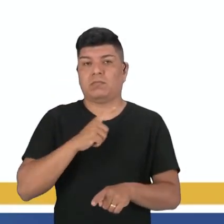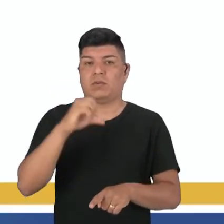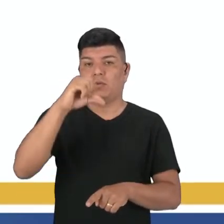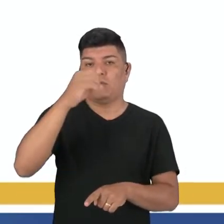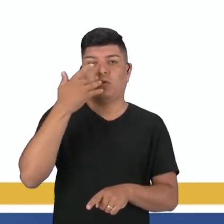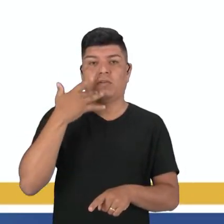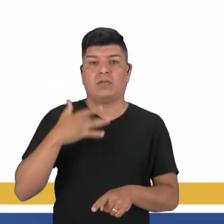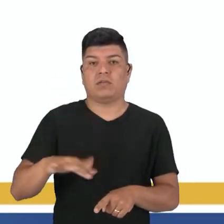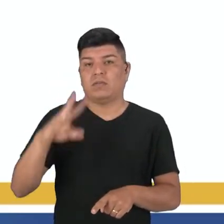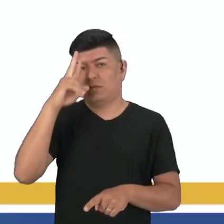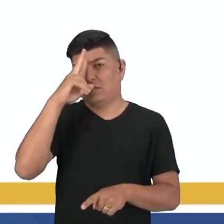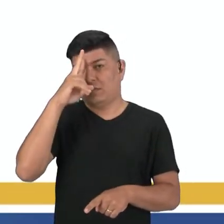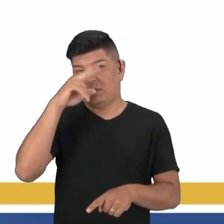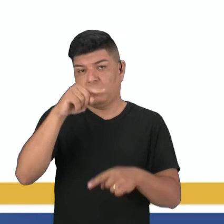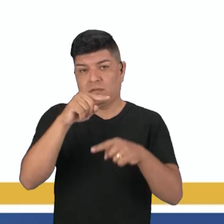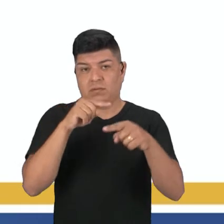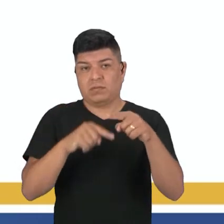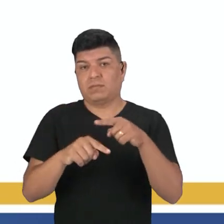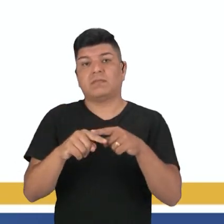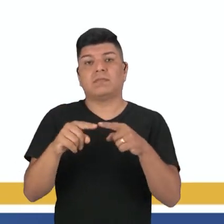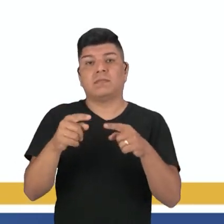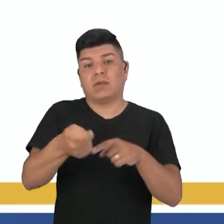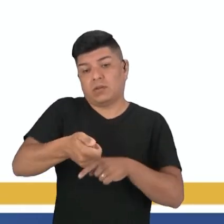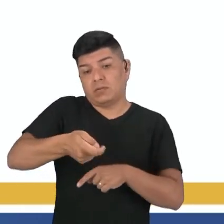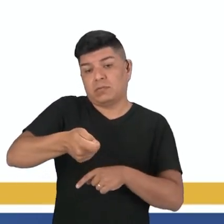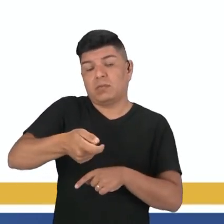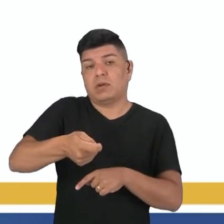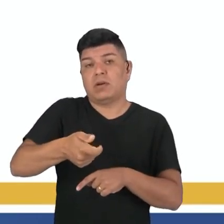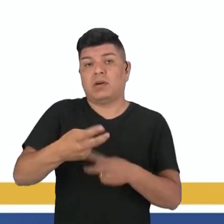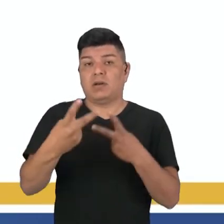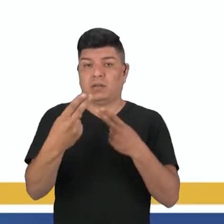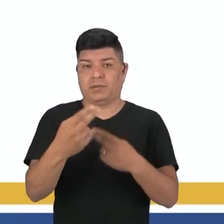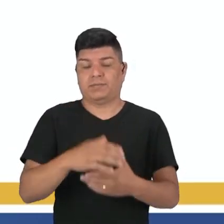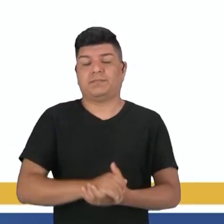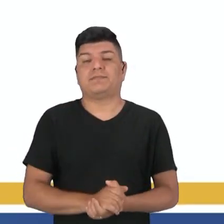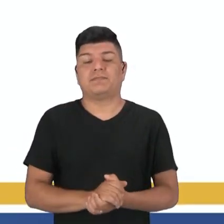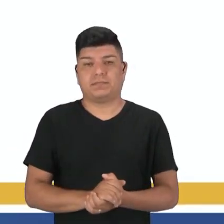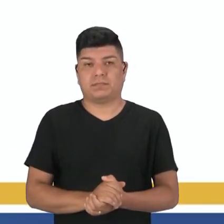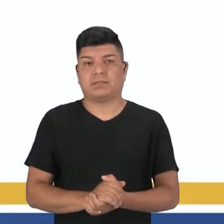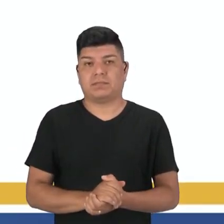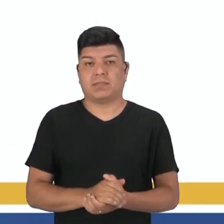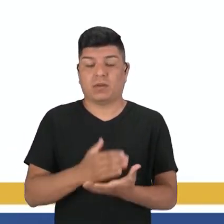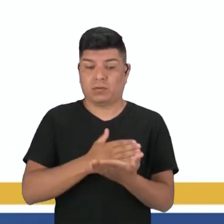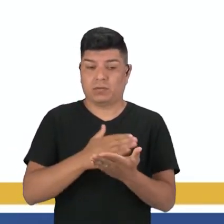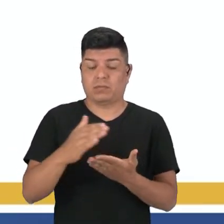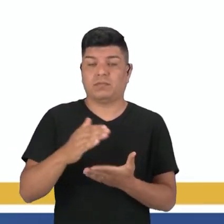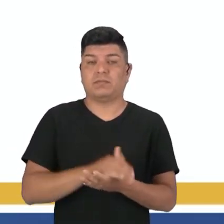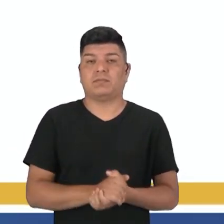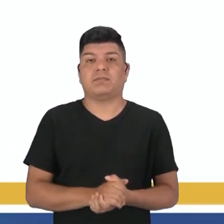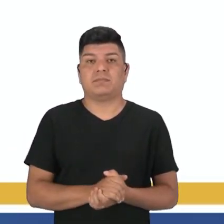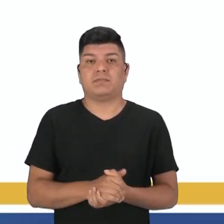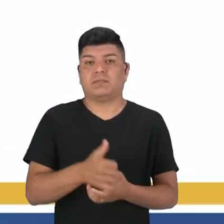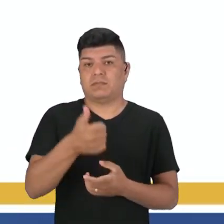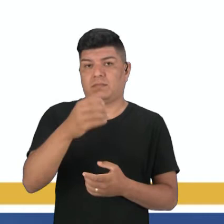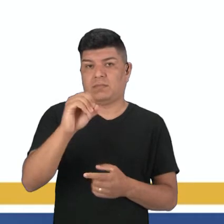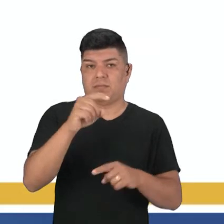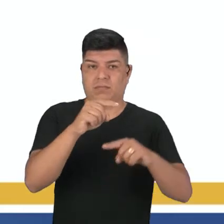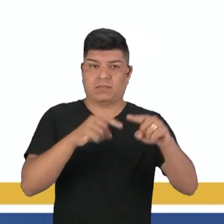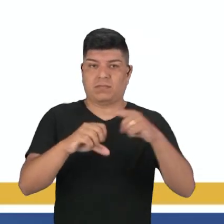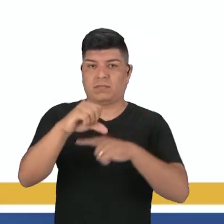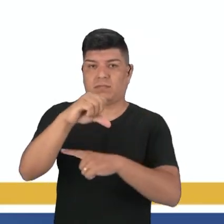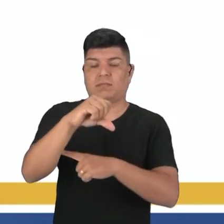crianças. Lembrando que eu tenho que dividir as bolinhas de gude igualmente. Então, nós começamos aí. 10 dividido para